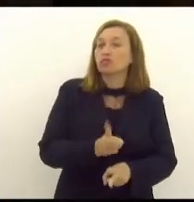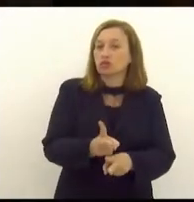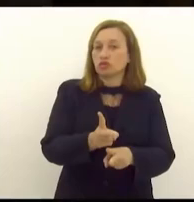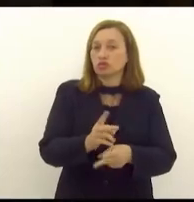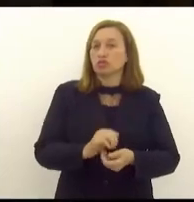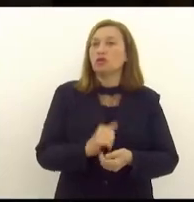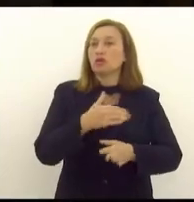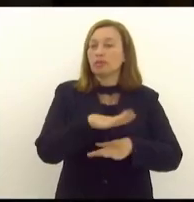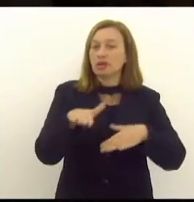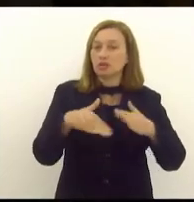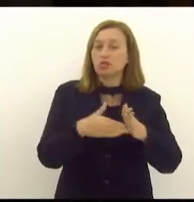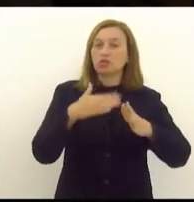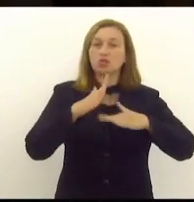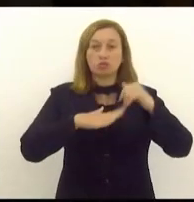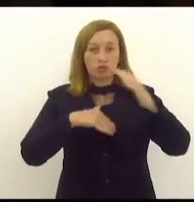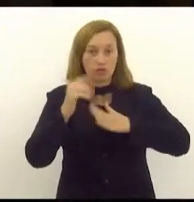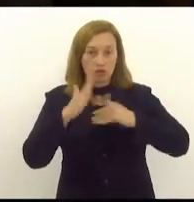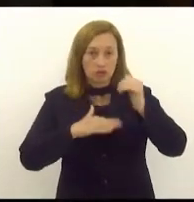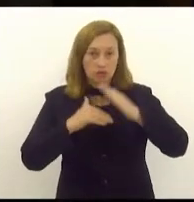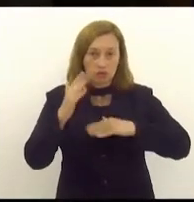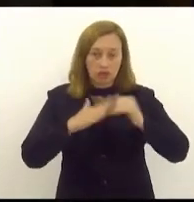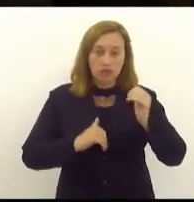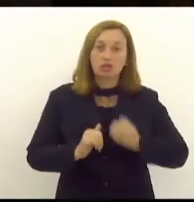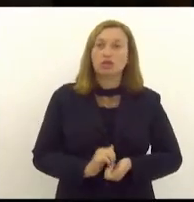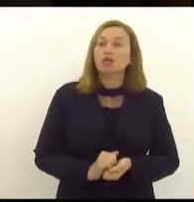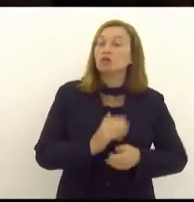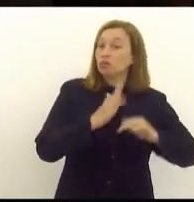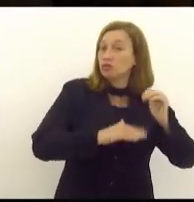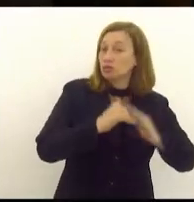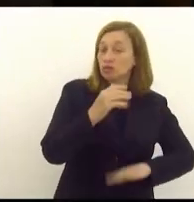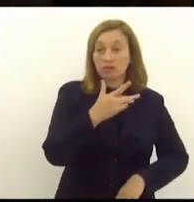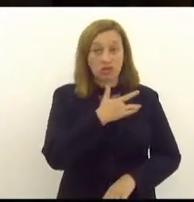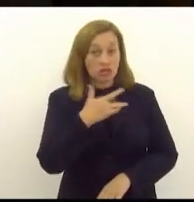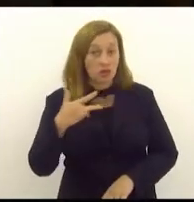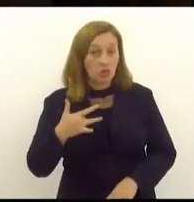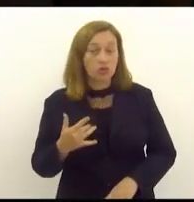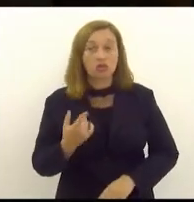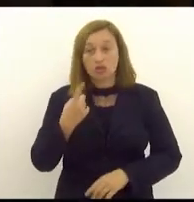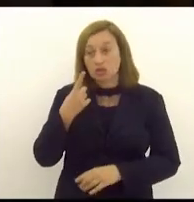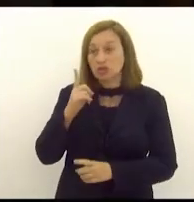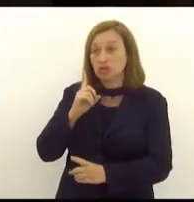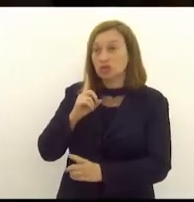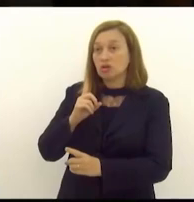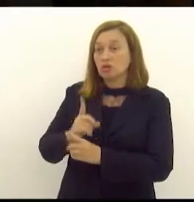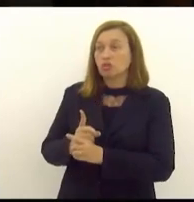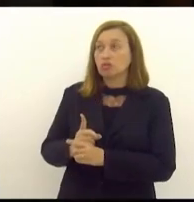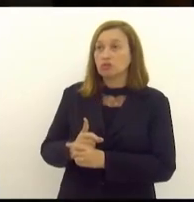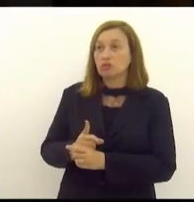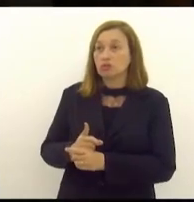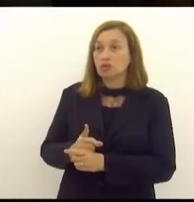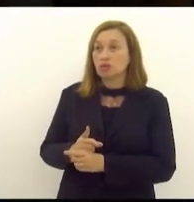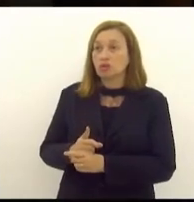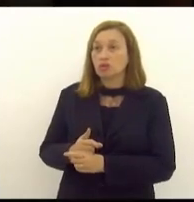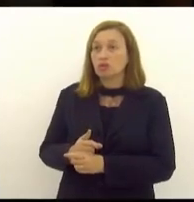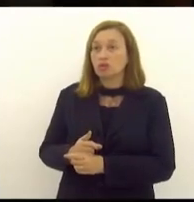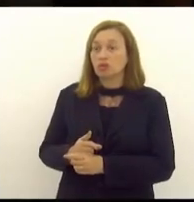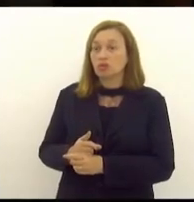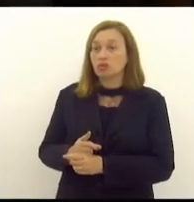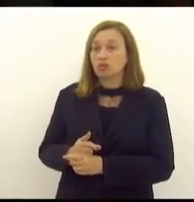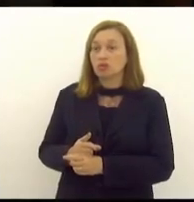para todos os profissionais seja os profissionais da saúde e aí a gente encontra um quadro muito